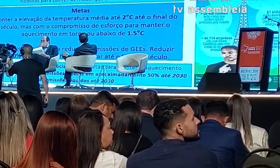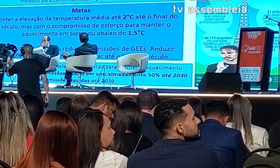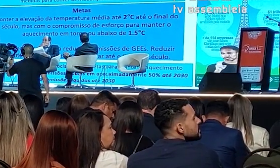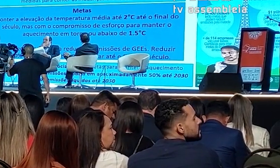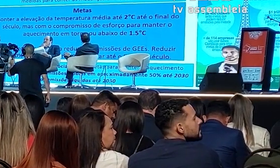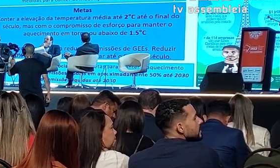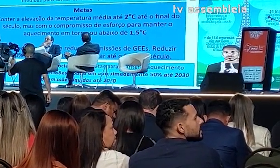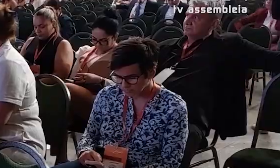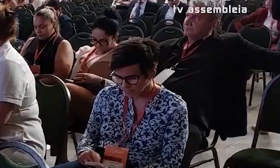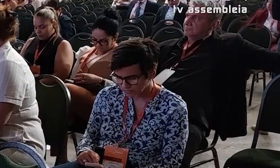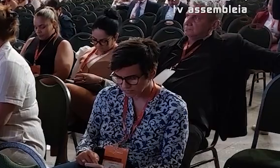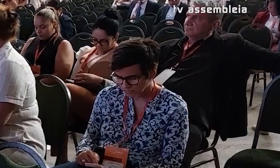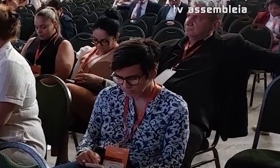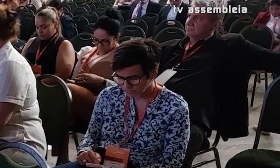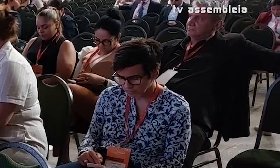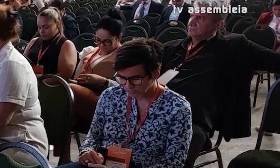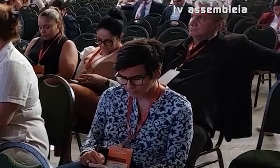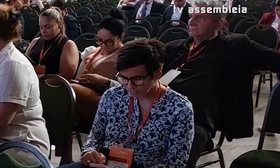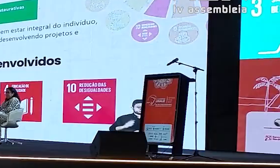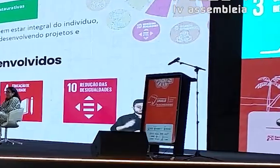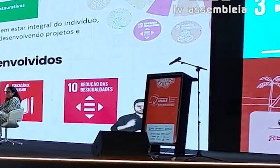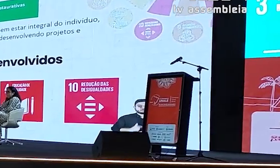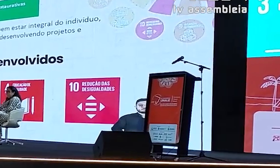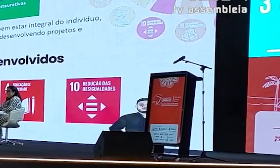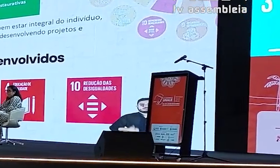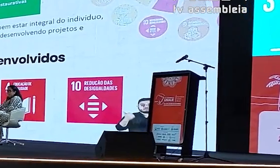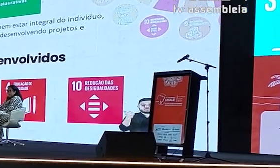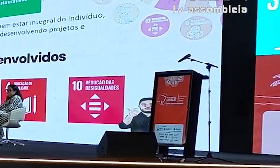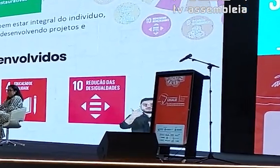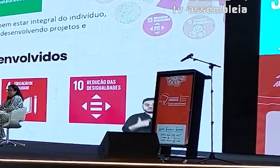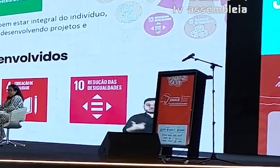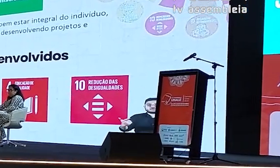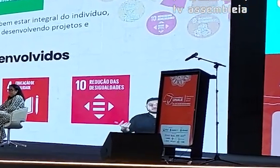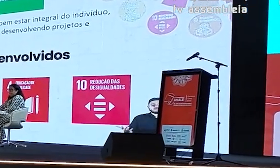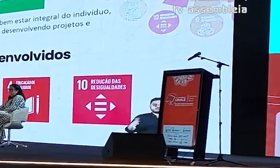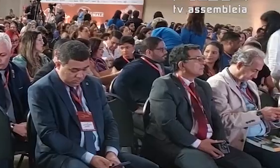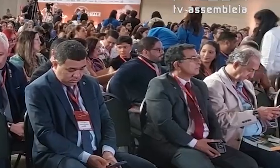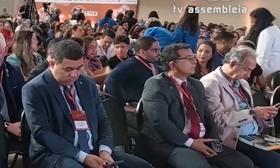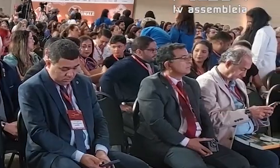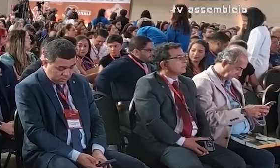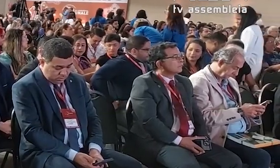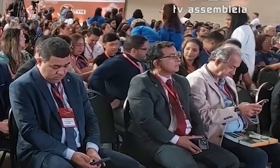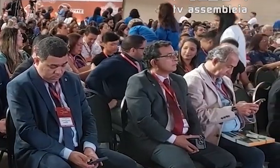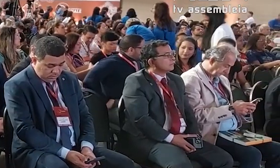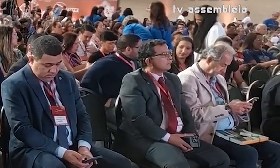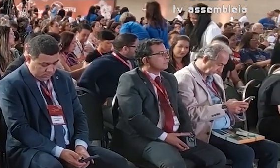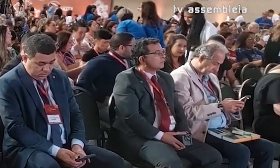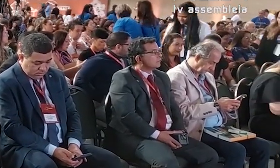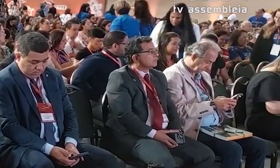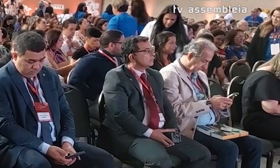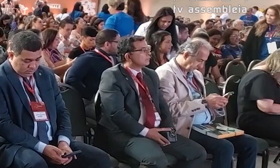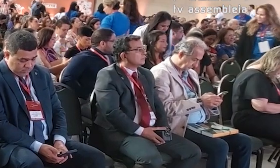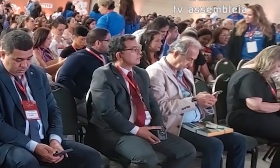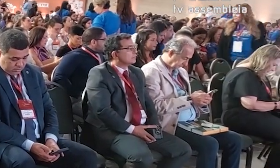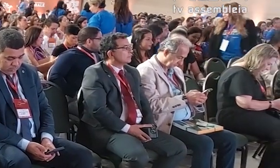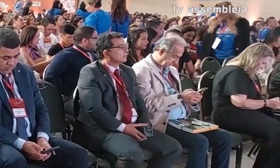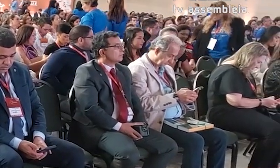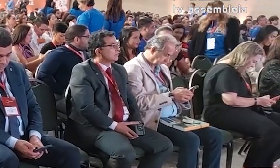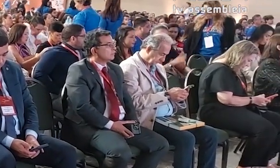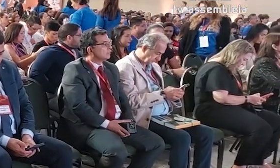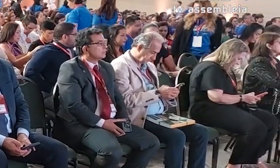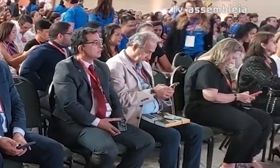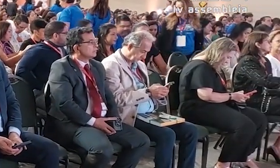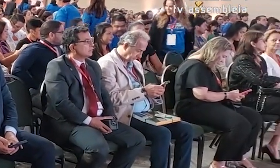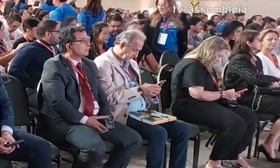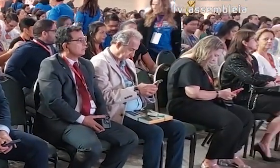No segundo dia da 26ª Conferência da UNALI, painéis e mesas redondas abordaram assuntos como clima e